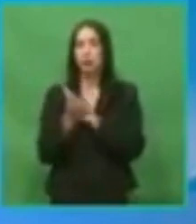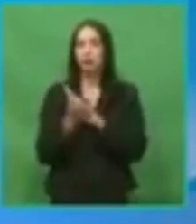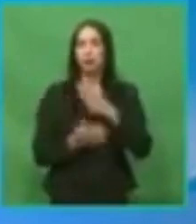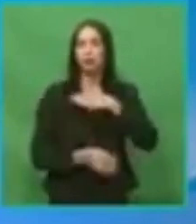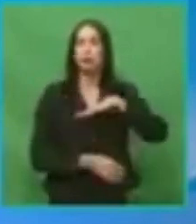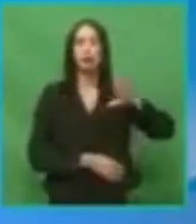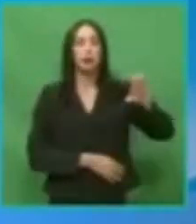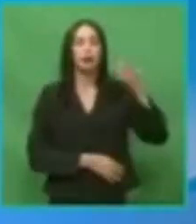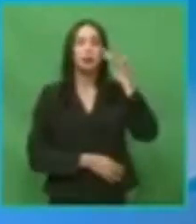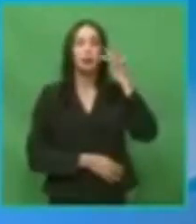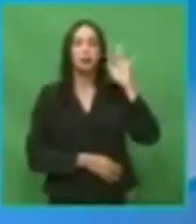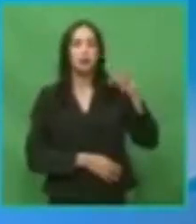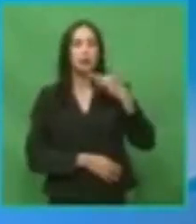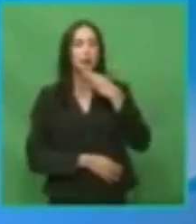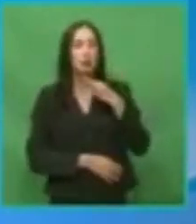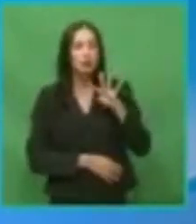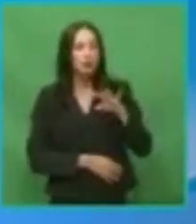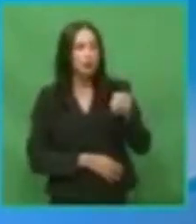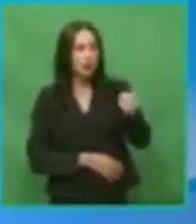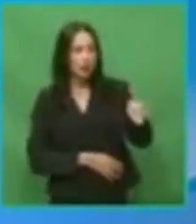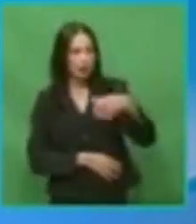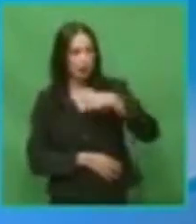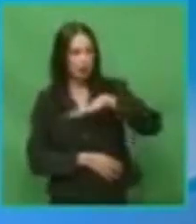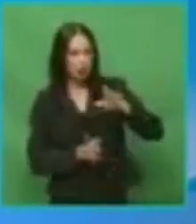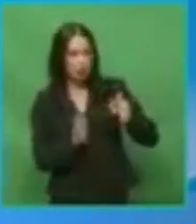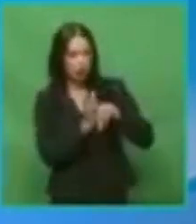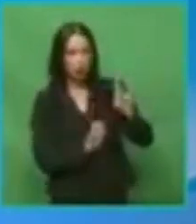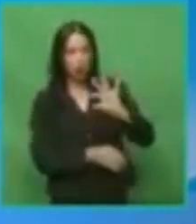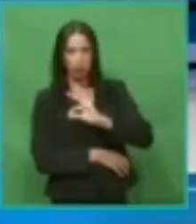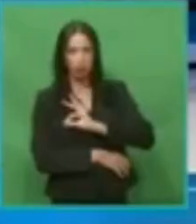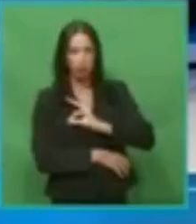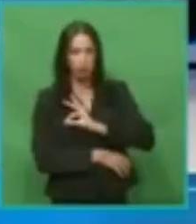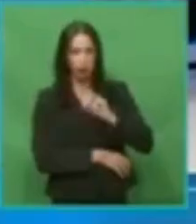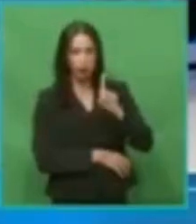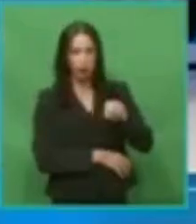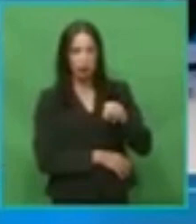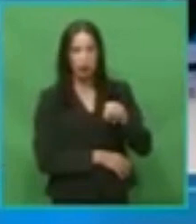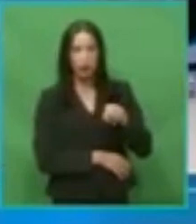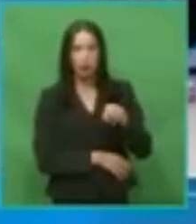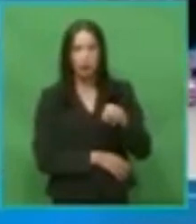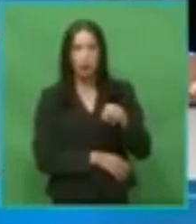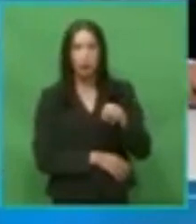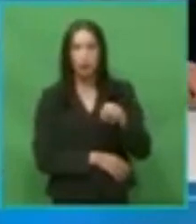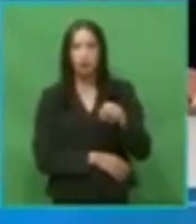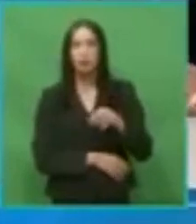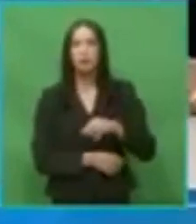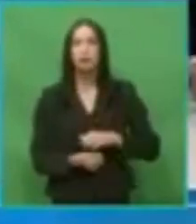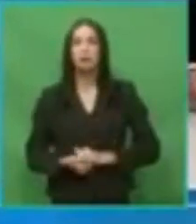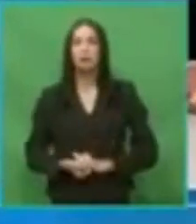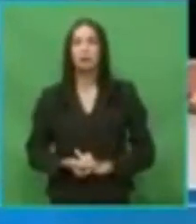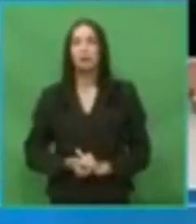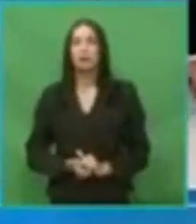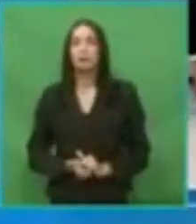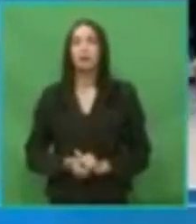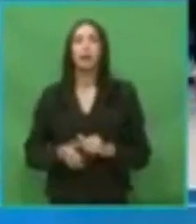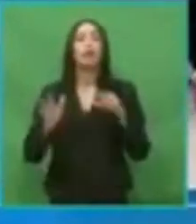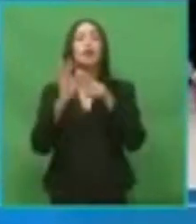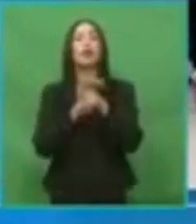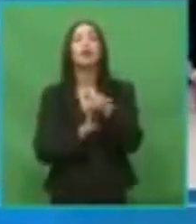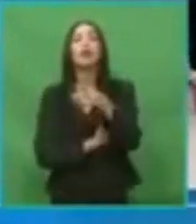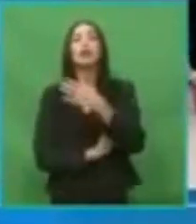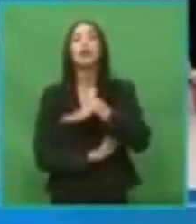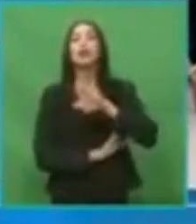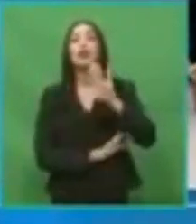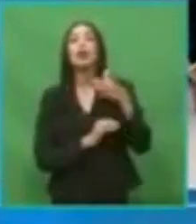aquele candidato bem ali, ele é da polícia, né? A senhora quer perguntar para ele? Candidato. Esses candidatos... A senhora vai fazer pergunta ao coronel